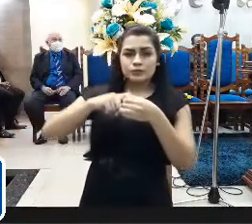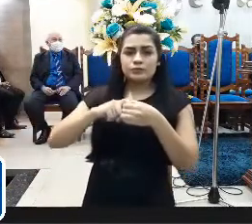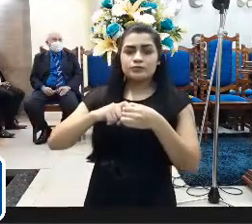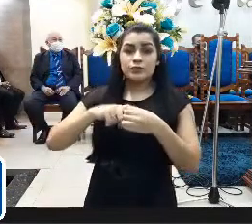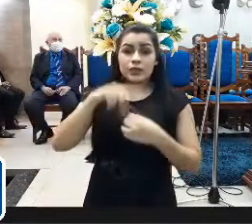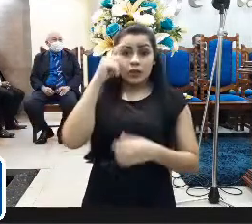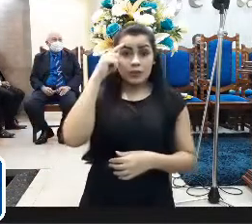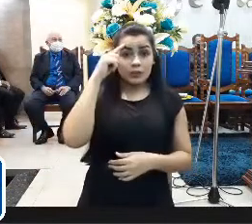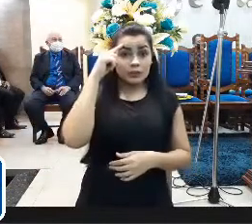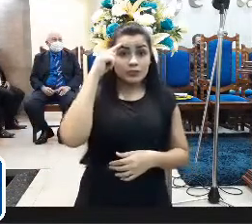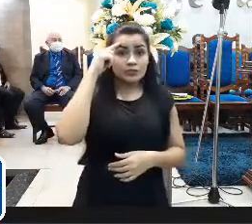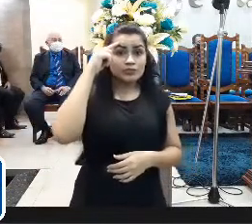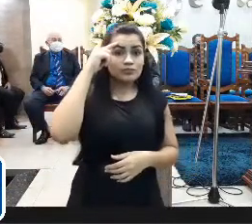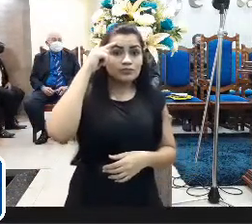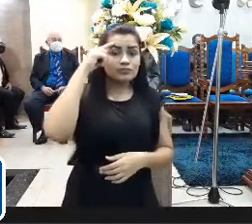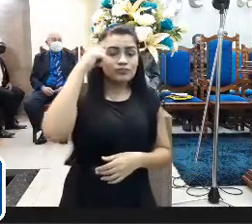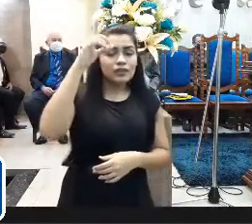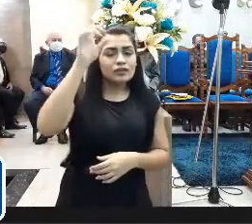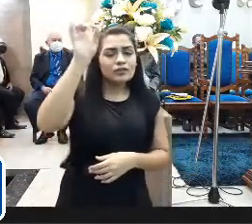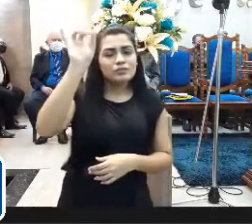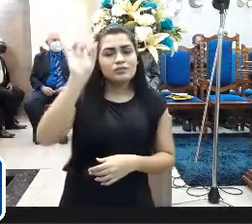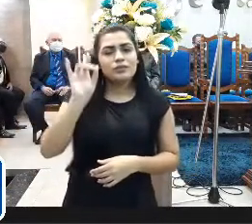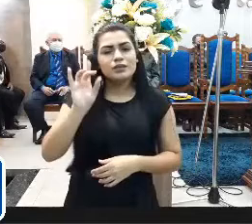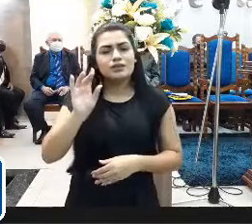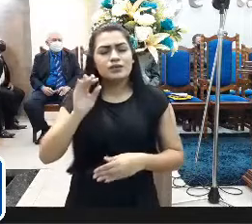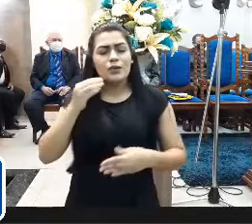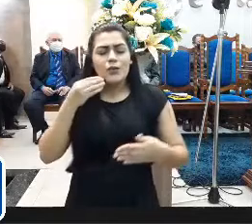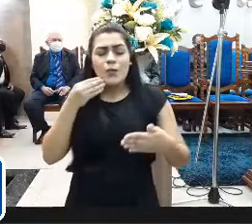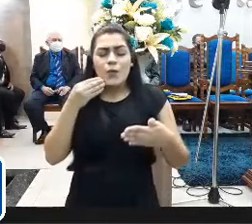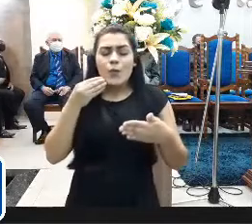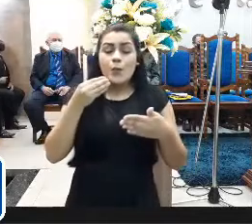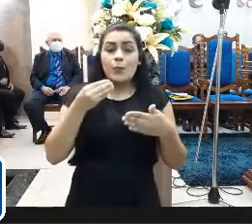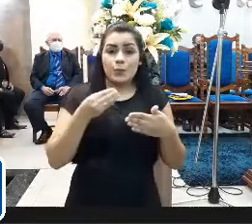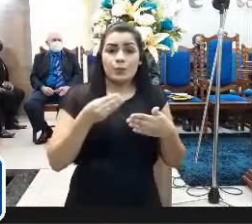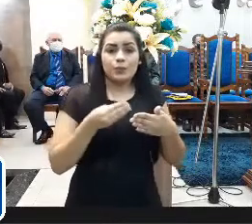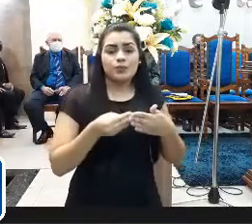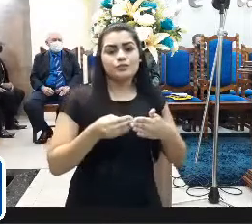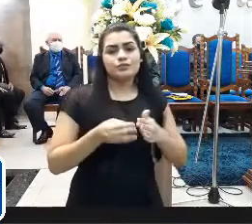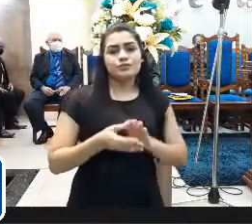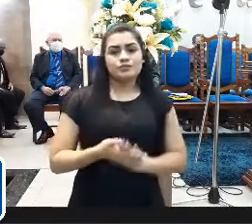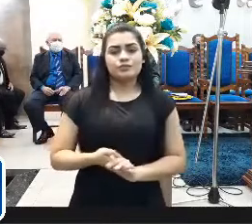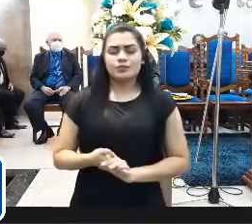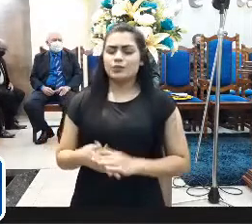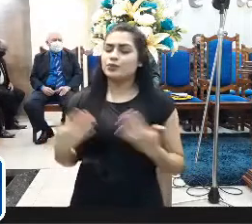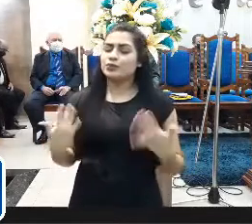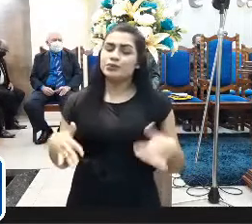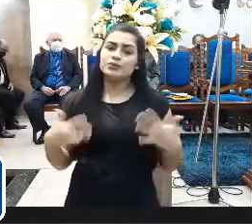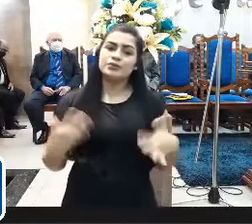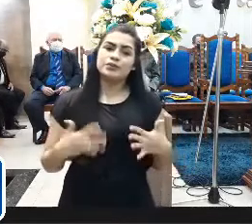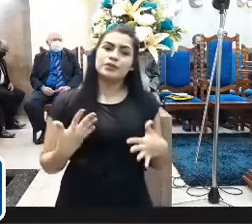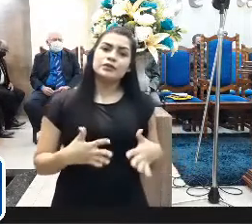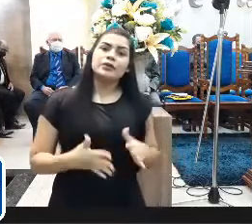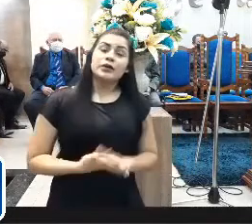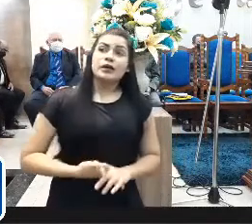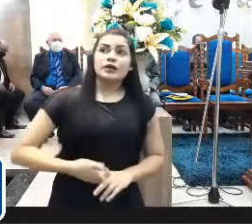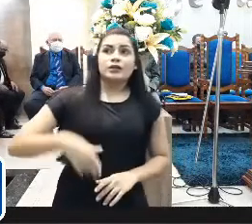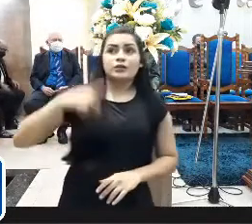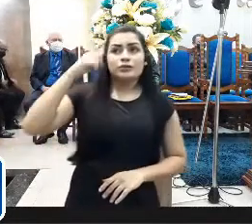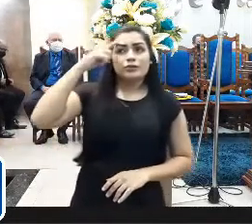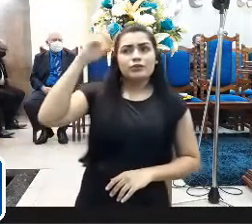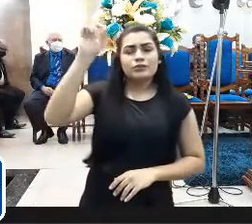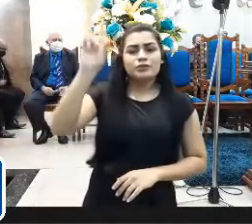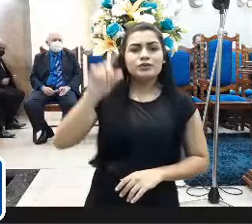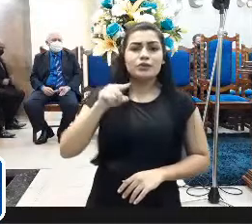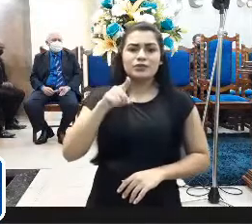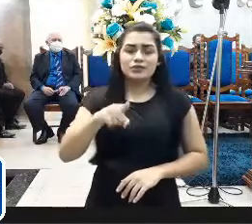da revelação está chegando. Aleluia. Oh, naquele dia você vai dizer que valeu a pena